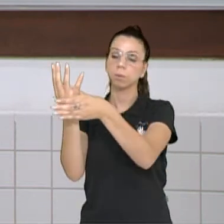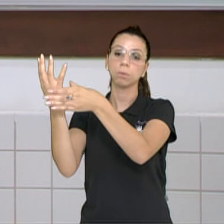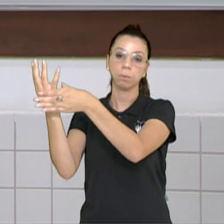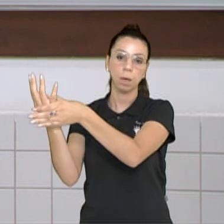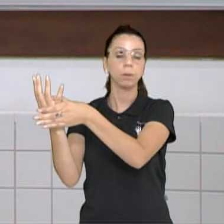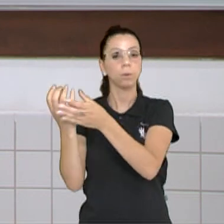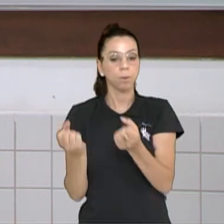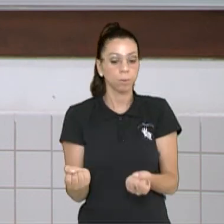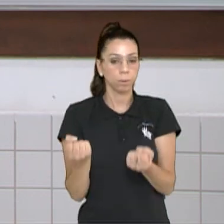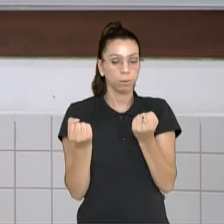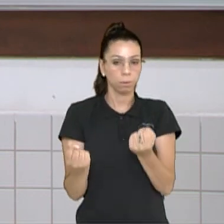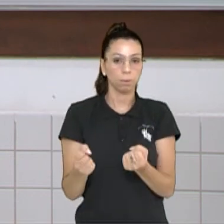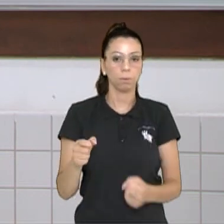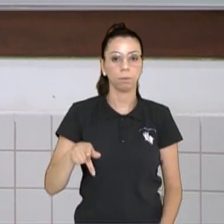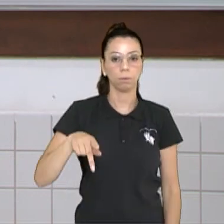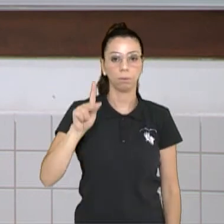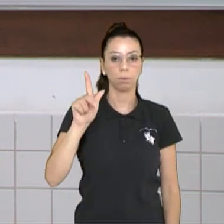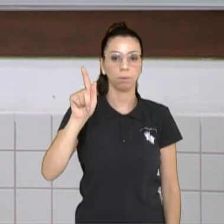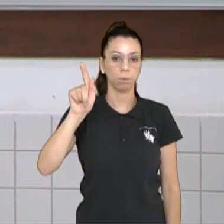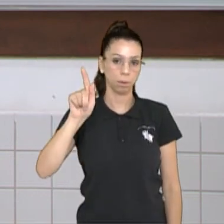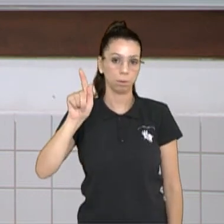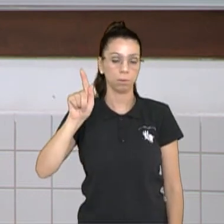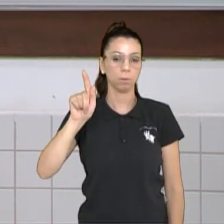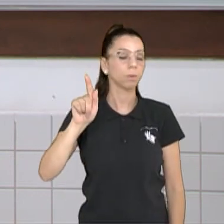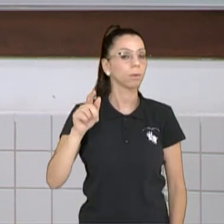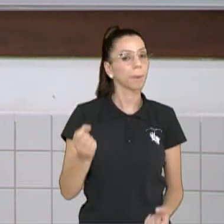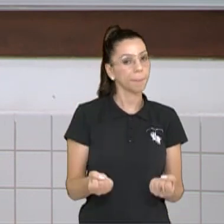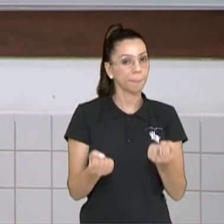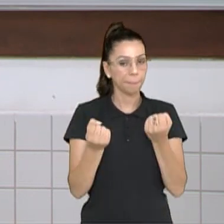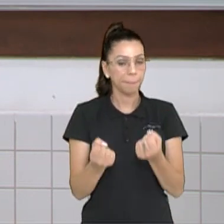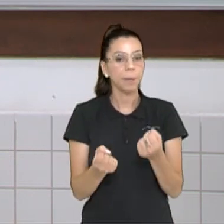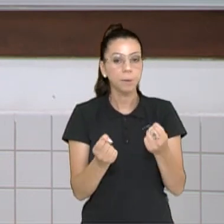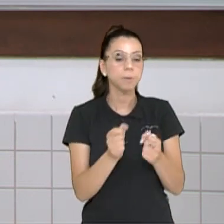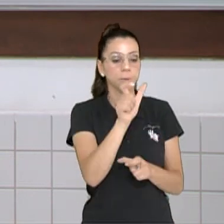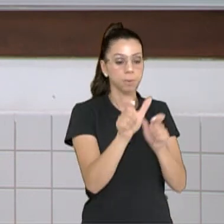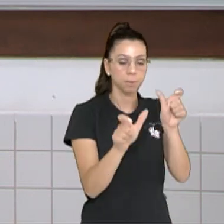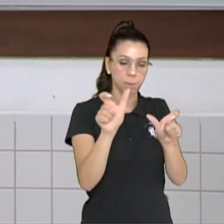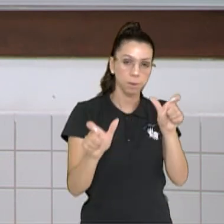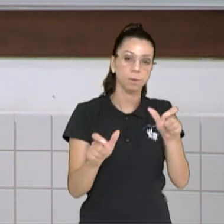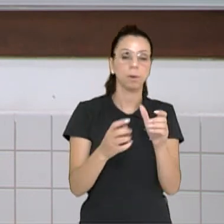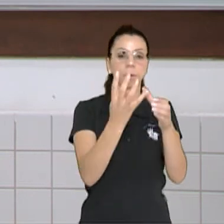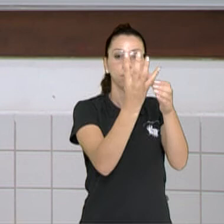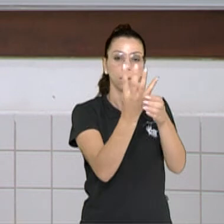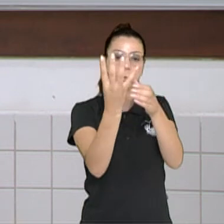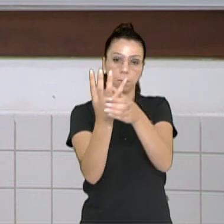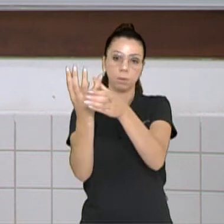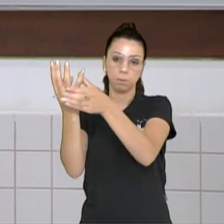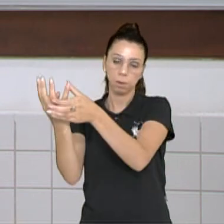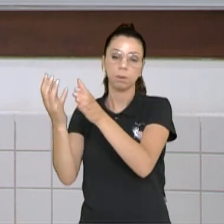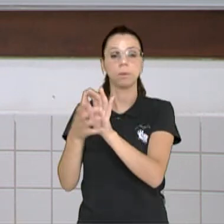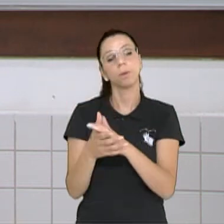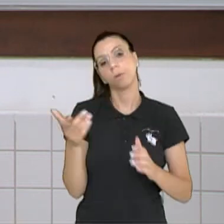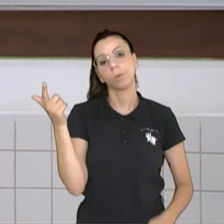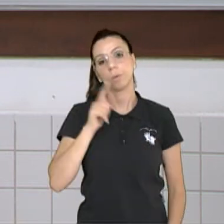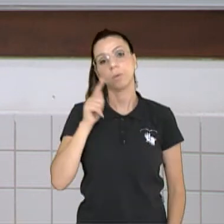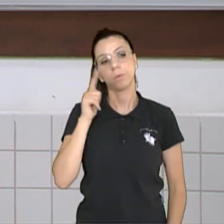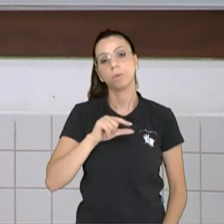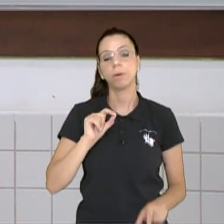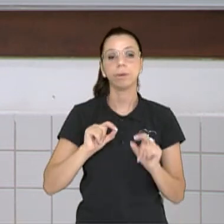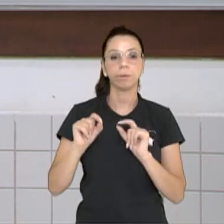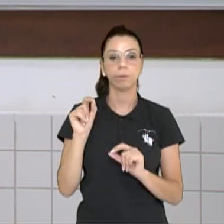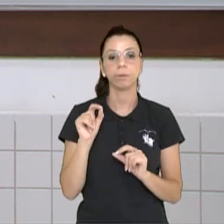quilos, né? A quilometragem, o quilo, os pesos dos atletas de 4 em 4. Então ele consegue aí,